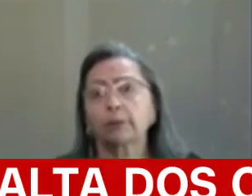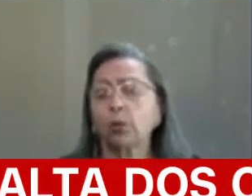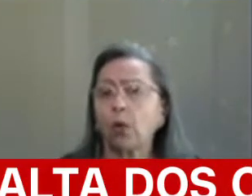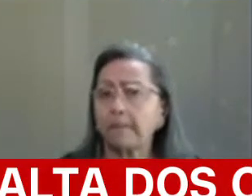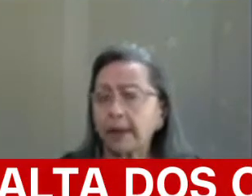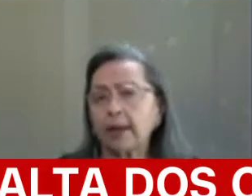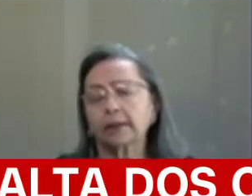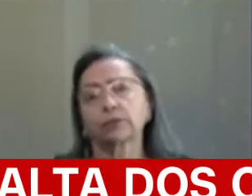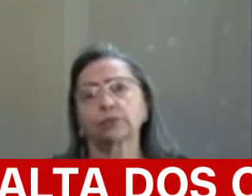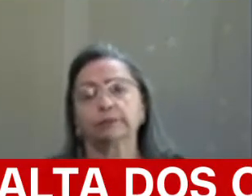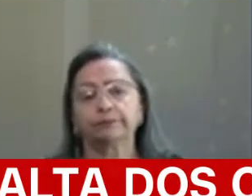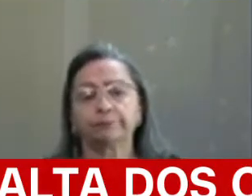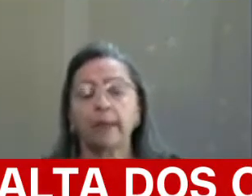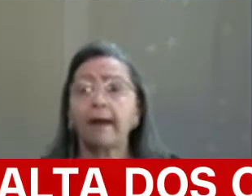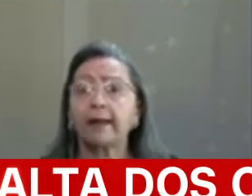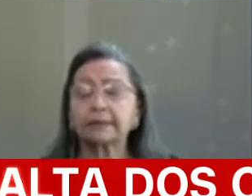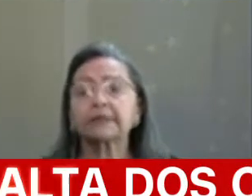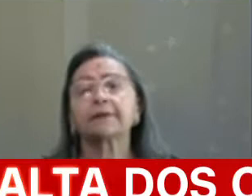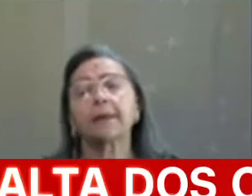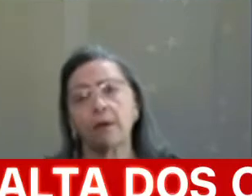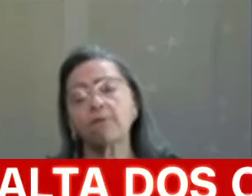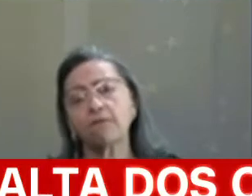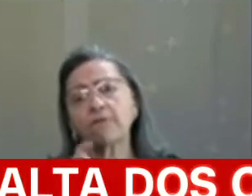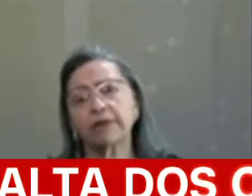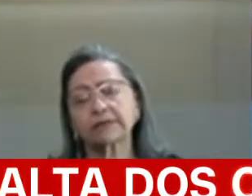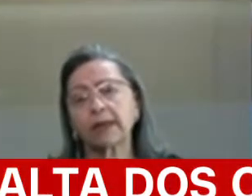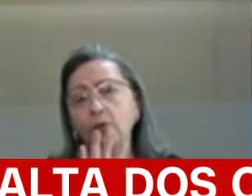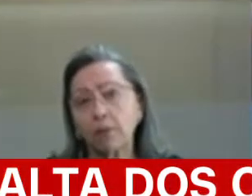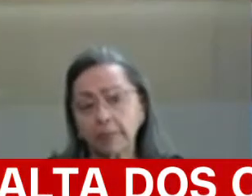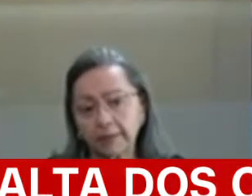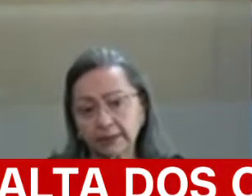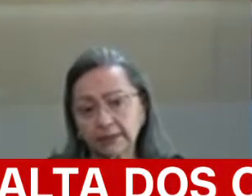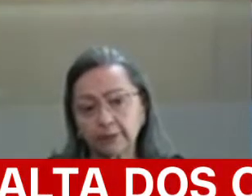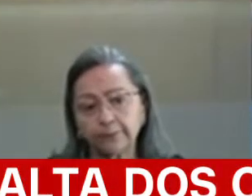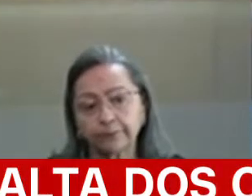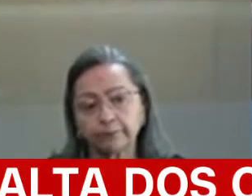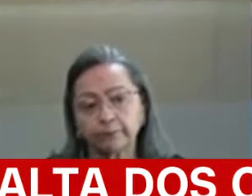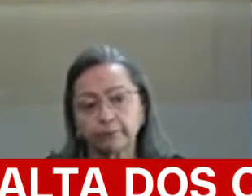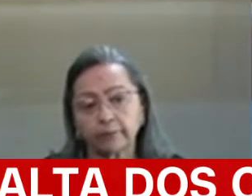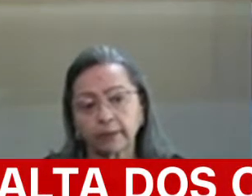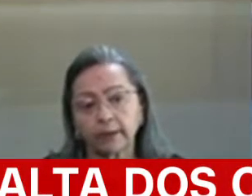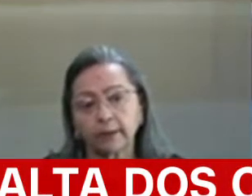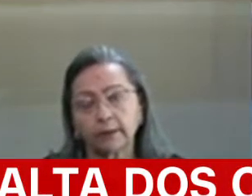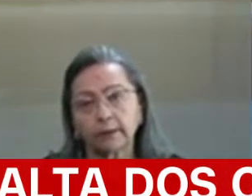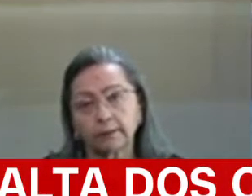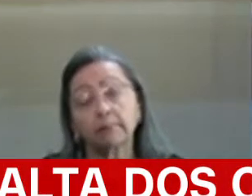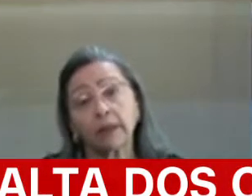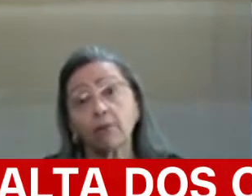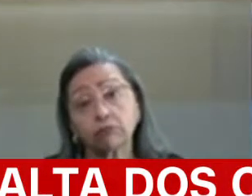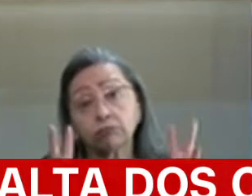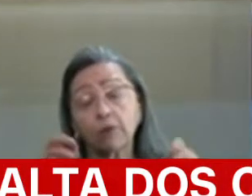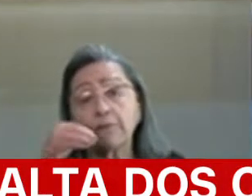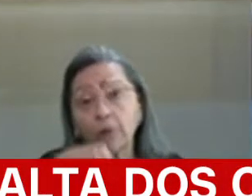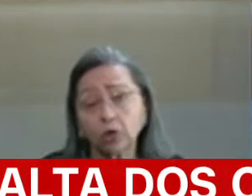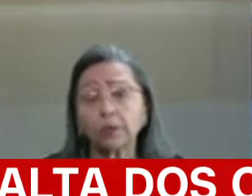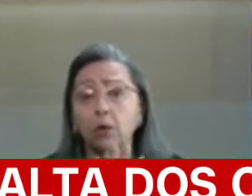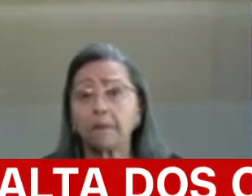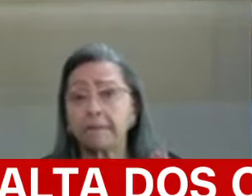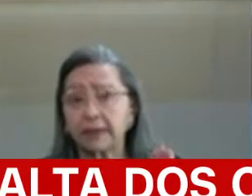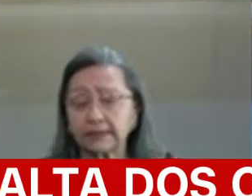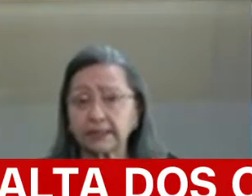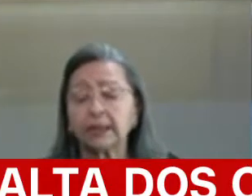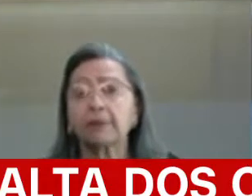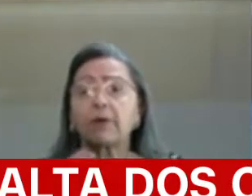seu global, e assim farei na complementação de voto pelo parecer que apresentarei na